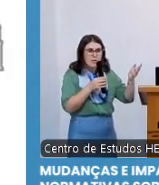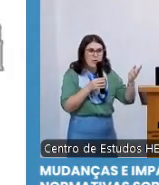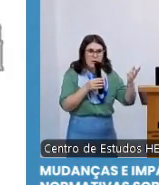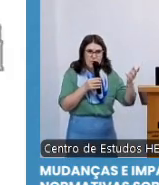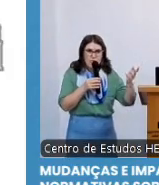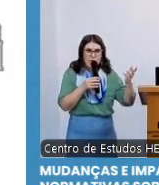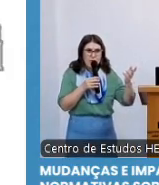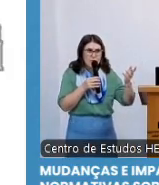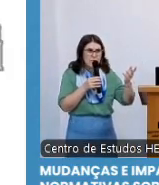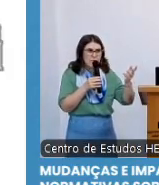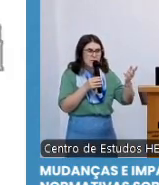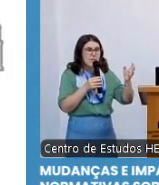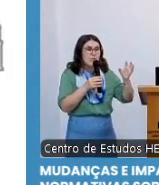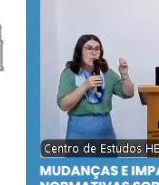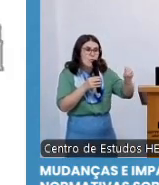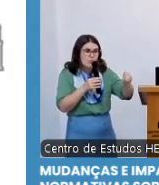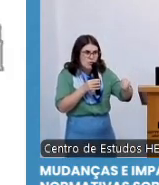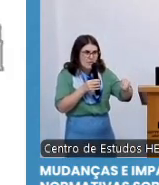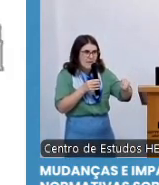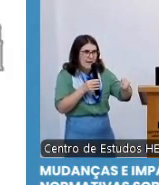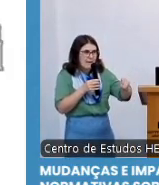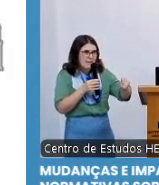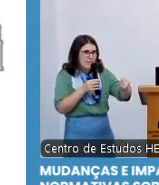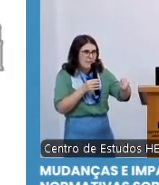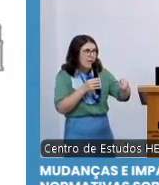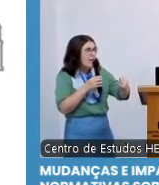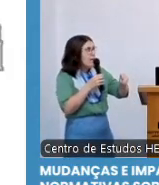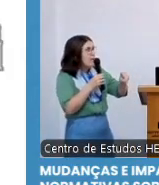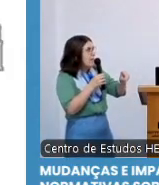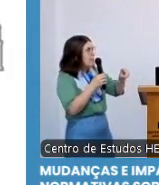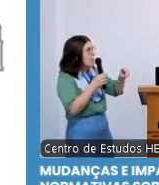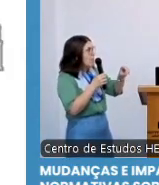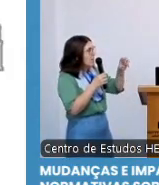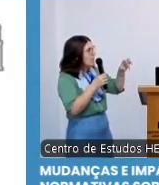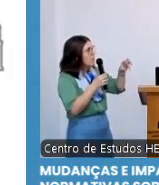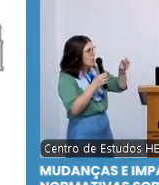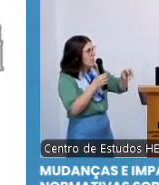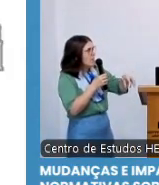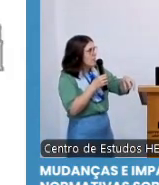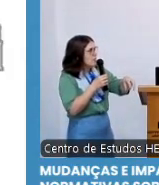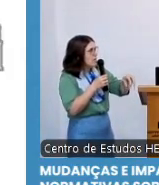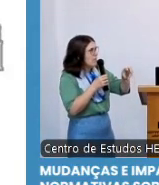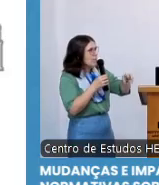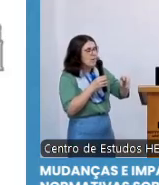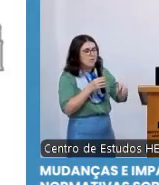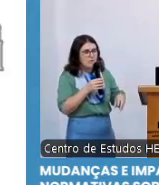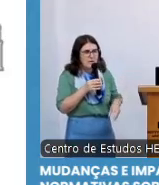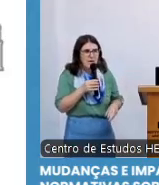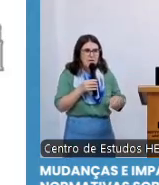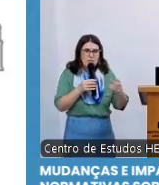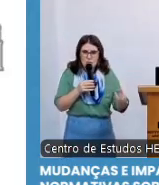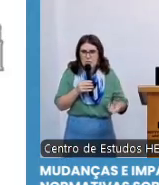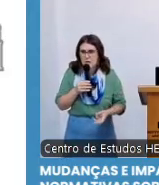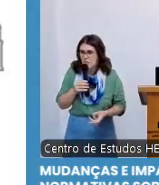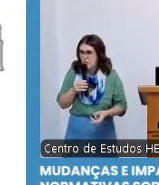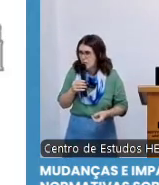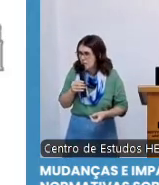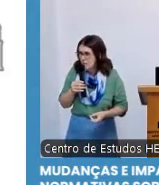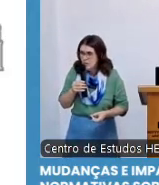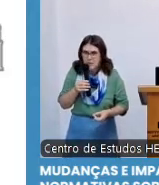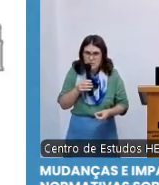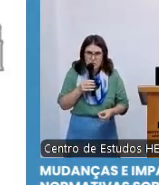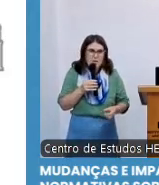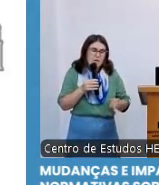lá que colocaram os direitos dos participantes como um destaque. E aí coloca que todos esses direitos deverão estar no termo